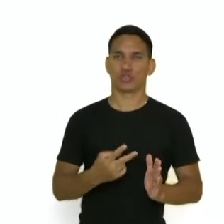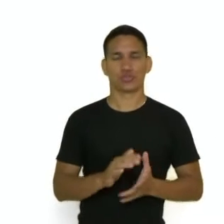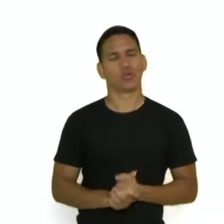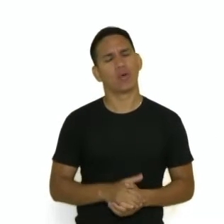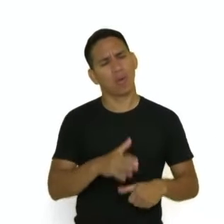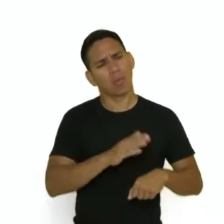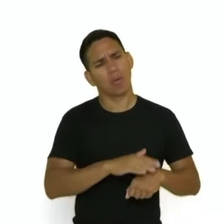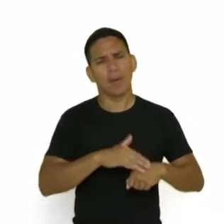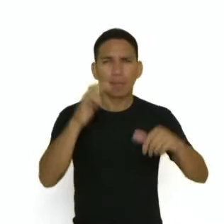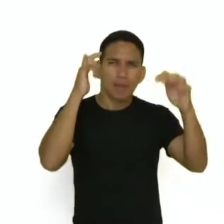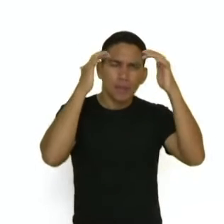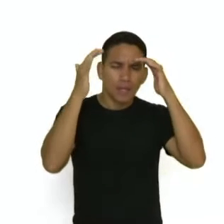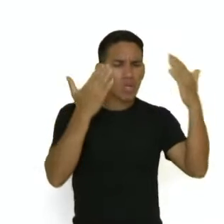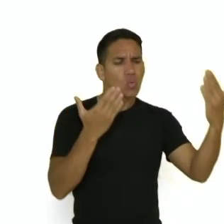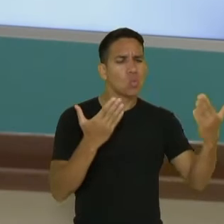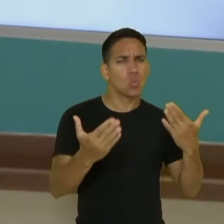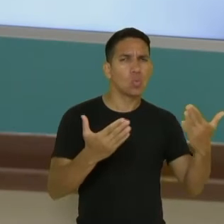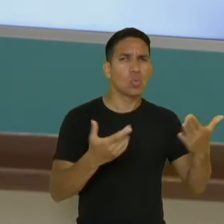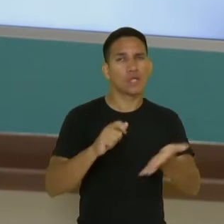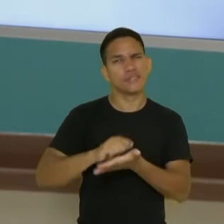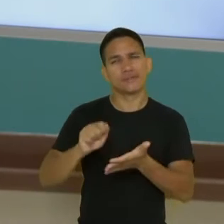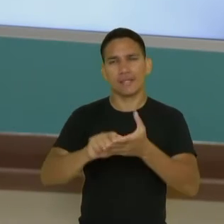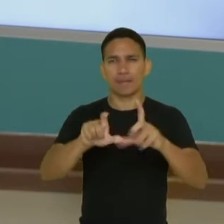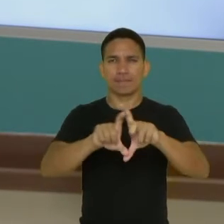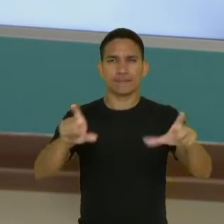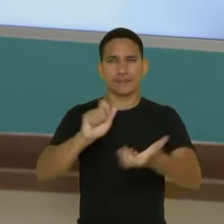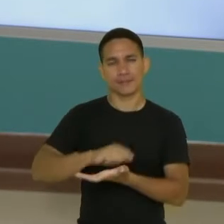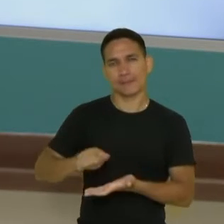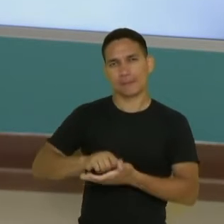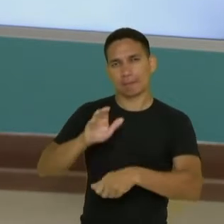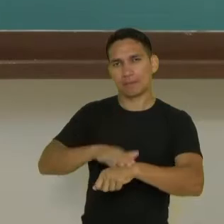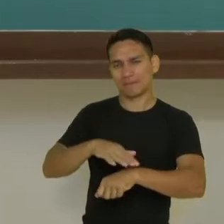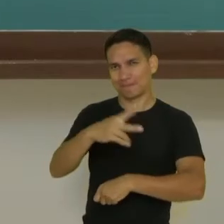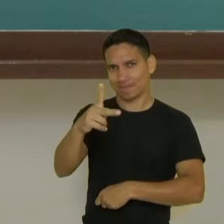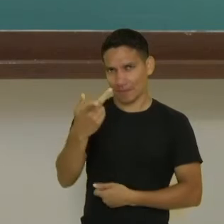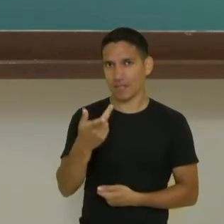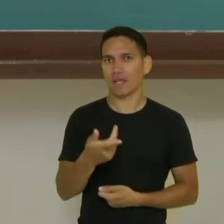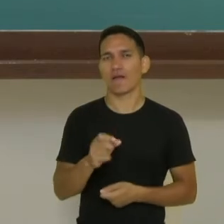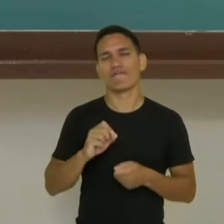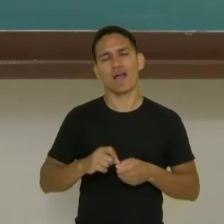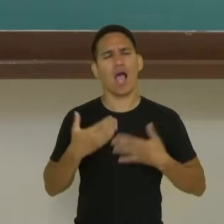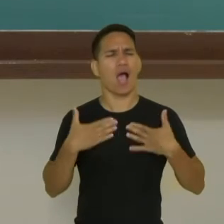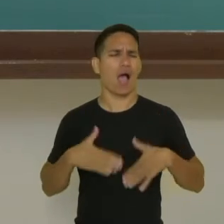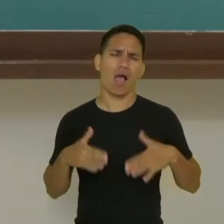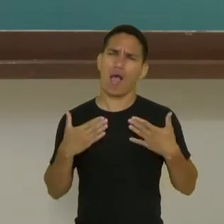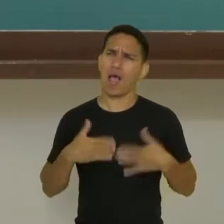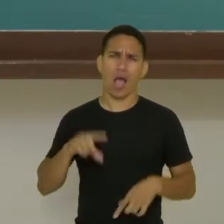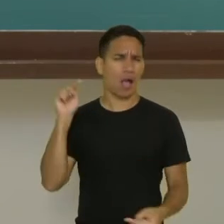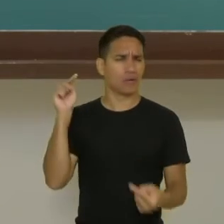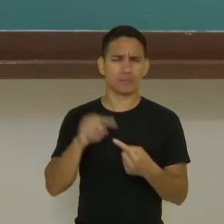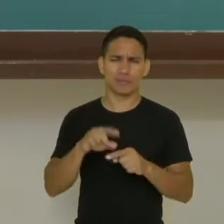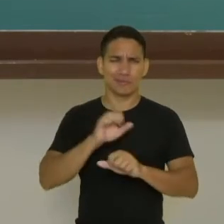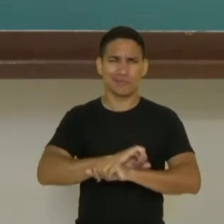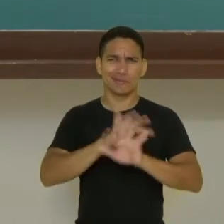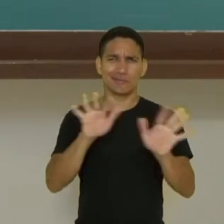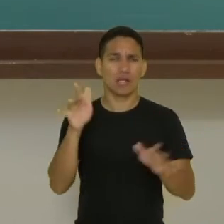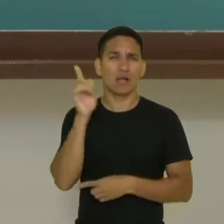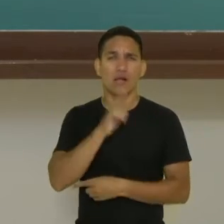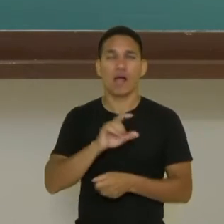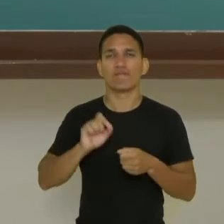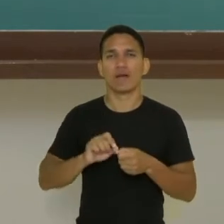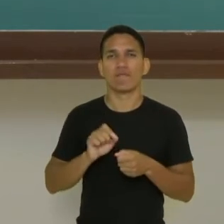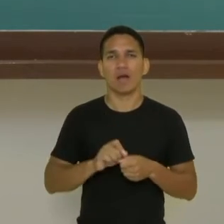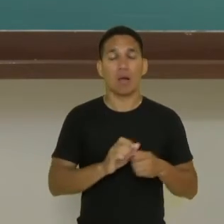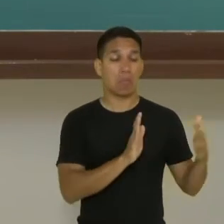de reflexão. Escreva um parágrafo no seu caderno. Questão tranquila, objetiva, né? Vai colocar ali a primeira e a